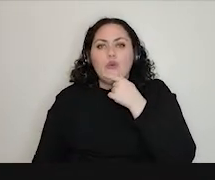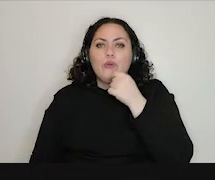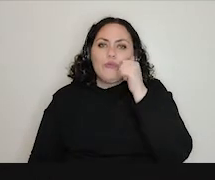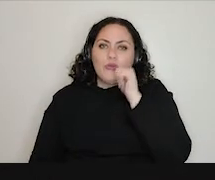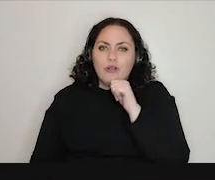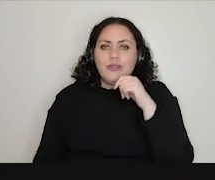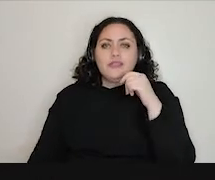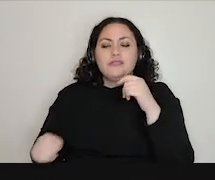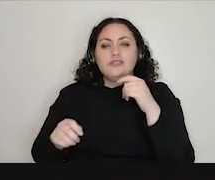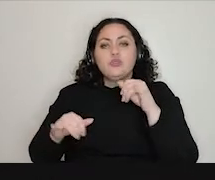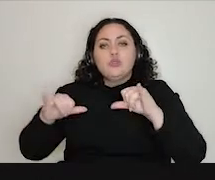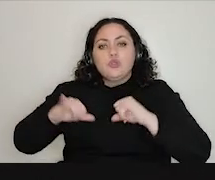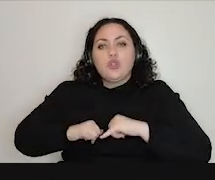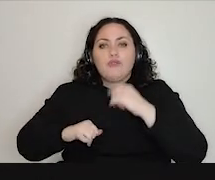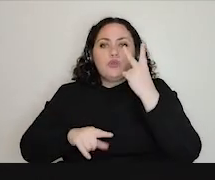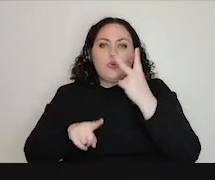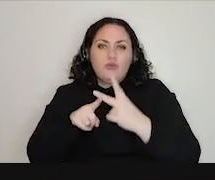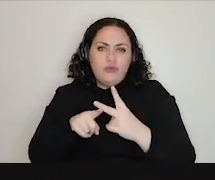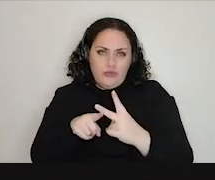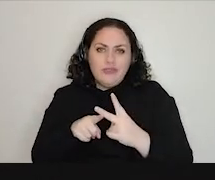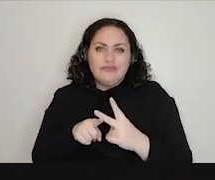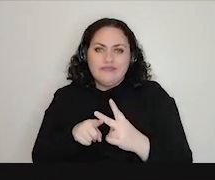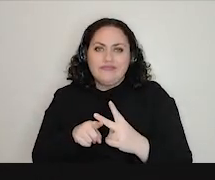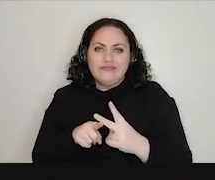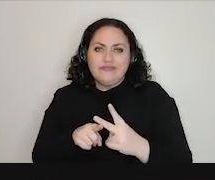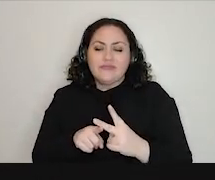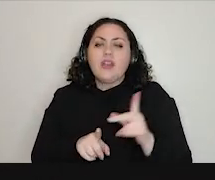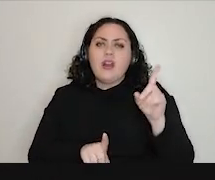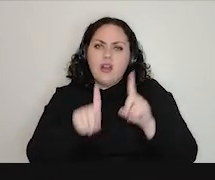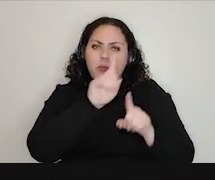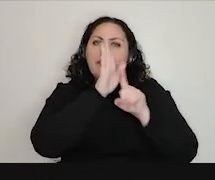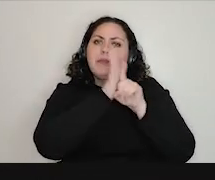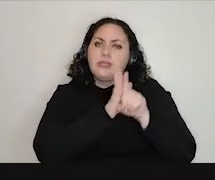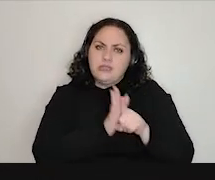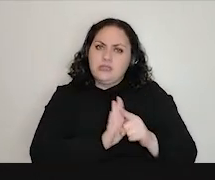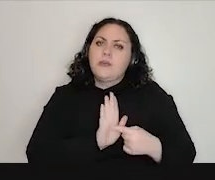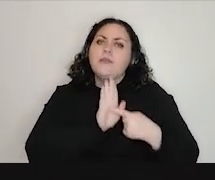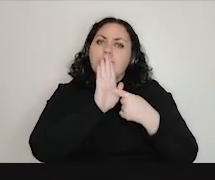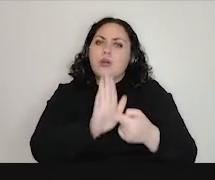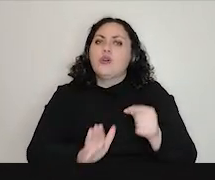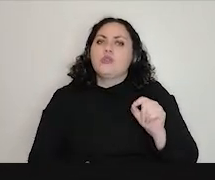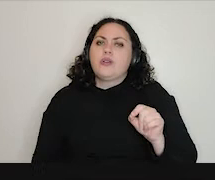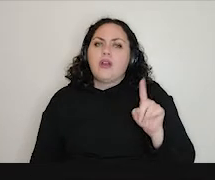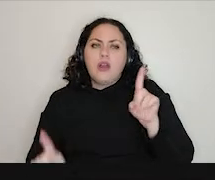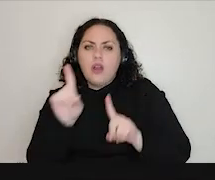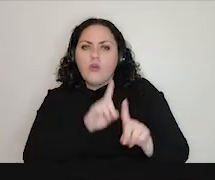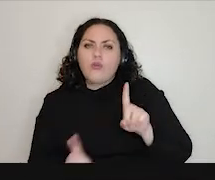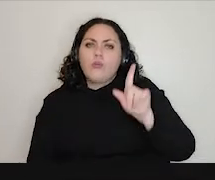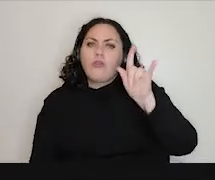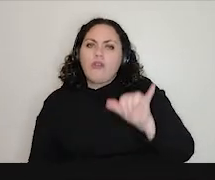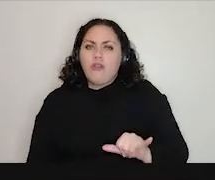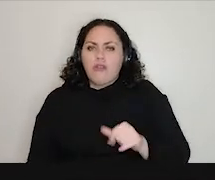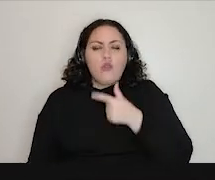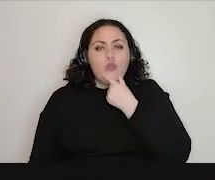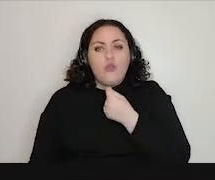que mostram, Desirê, que alguns gays, né, alguns homens gays, né,